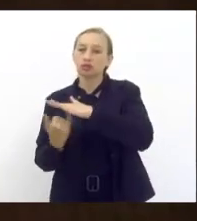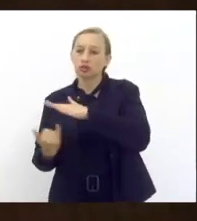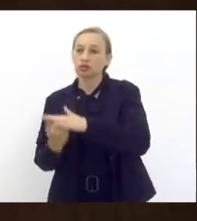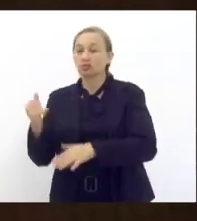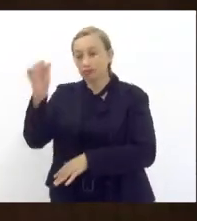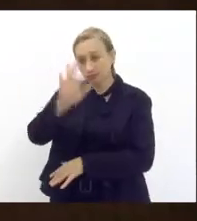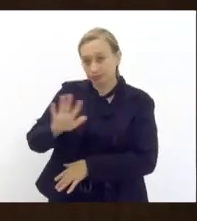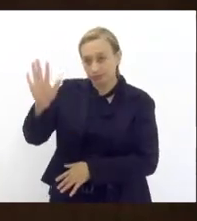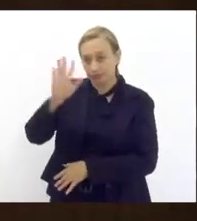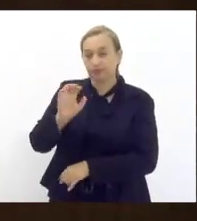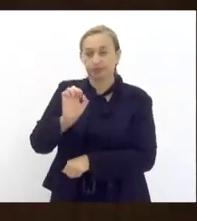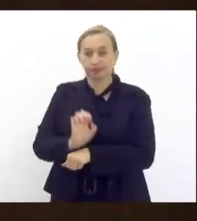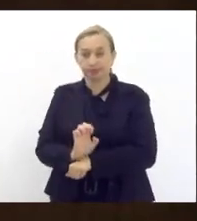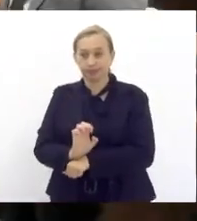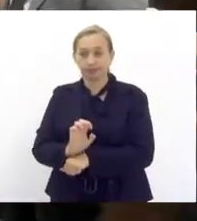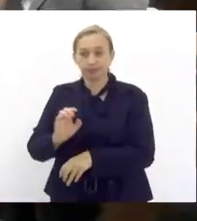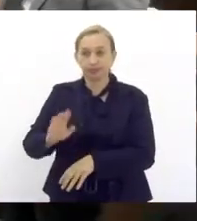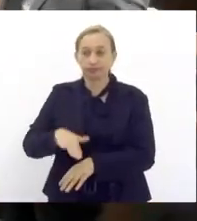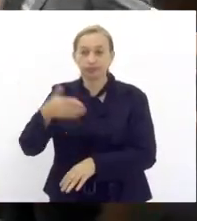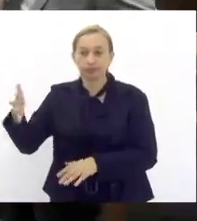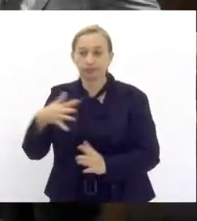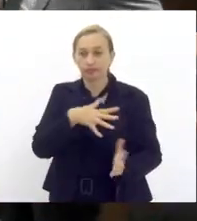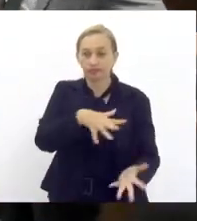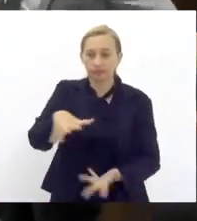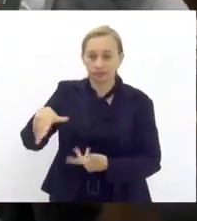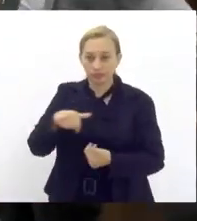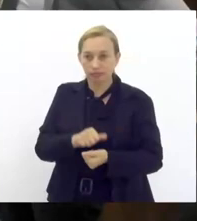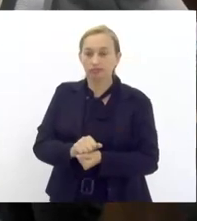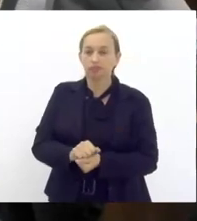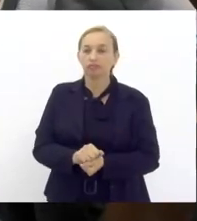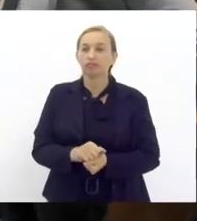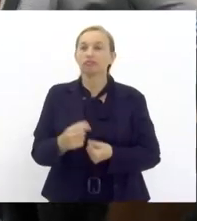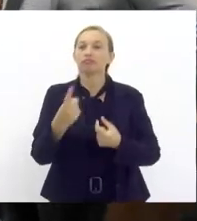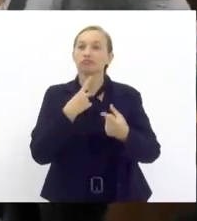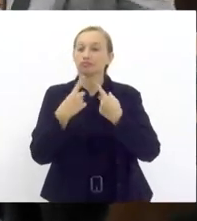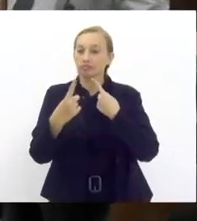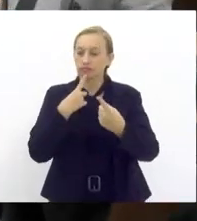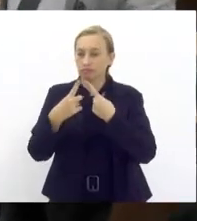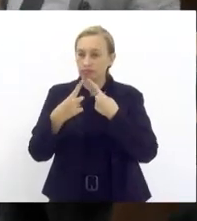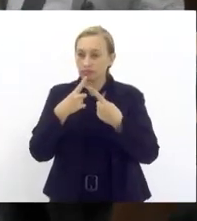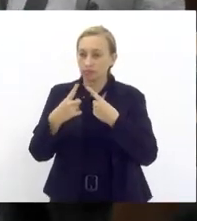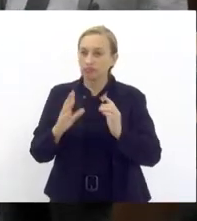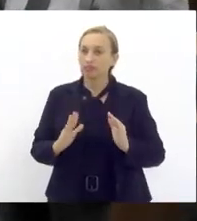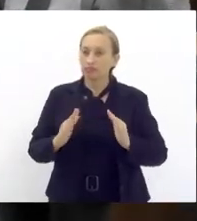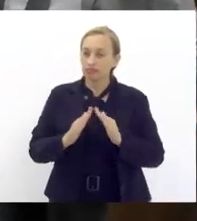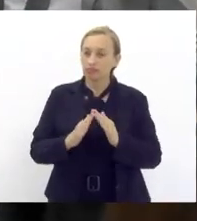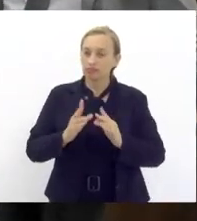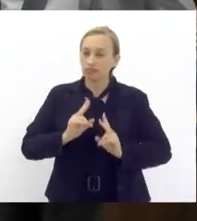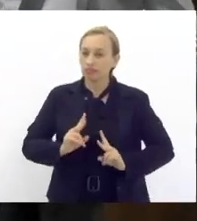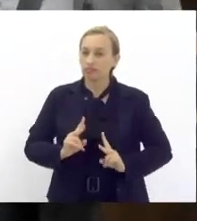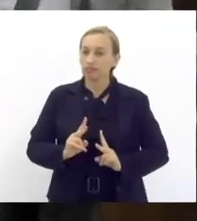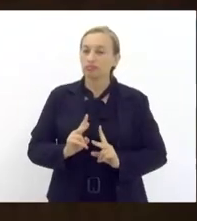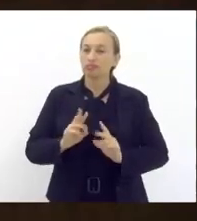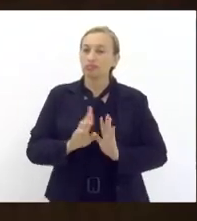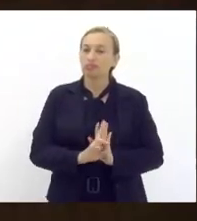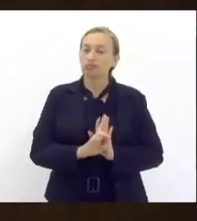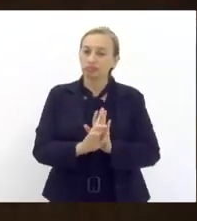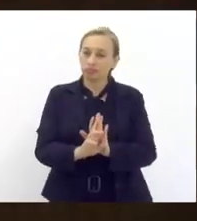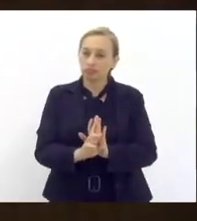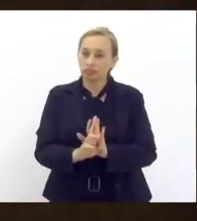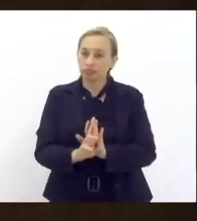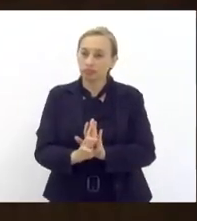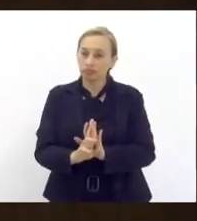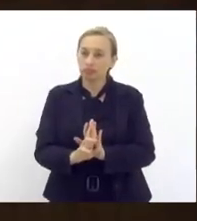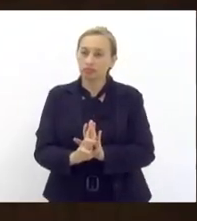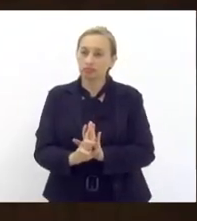nacionais, estaduais e internacionais, estar participando de um diálogo onde a nossa casa vai estar sendo representada e